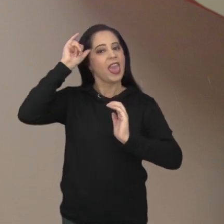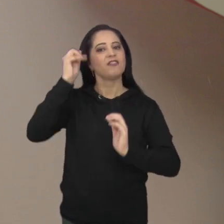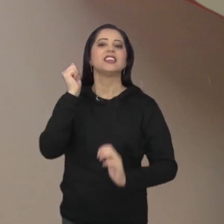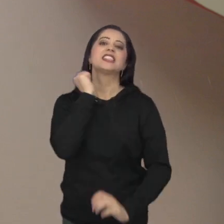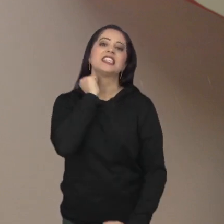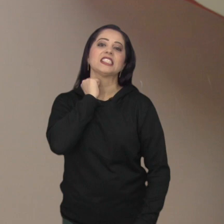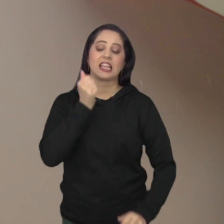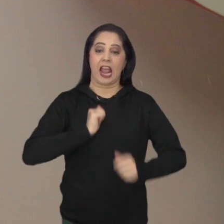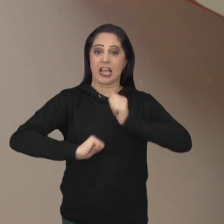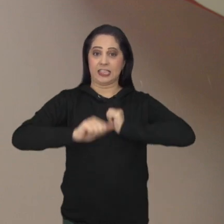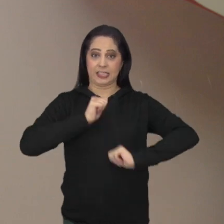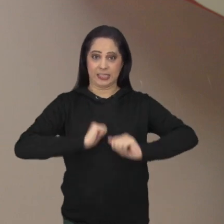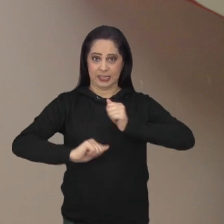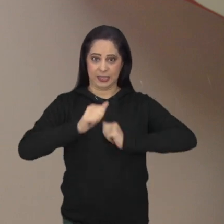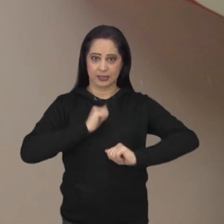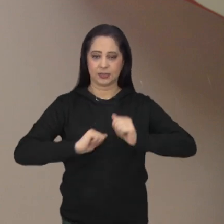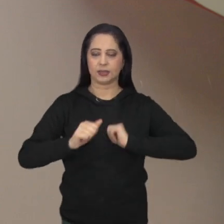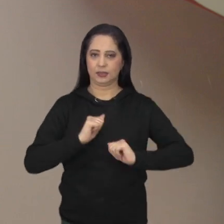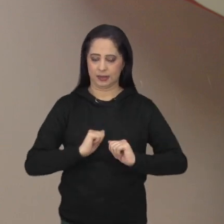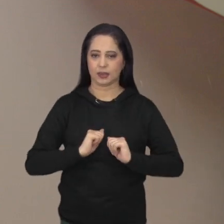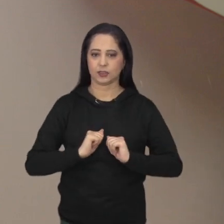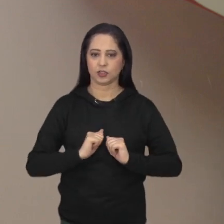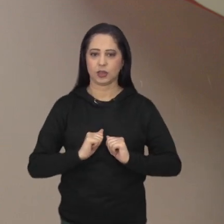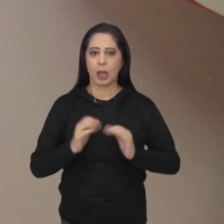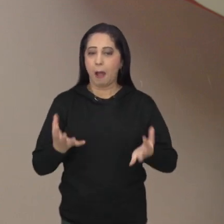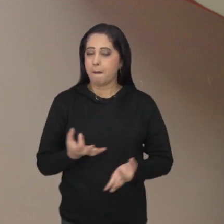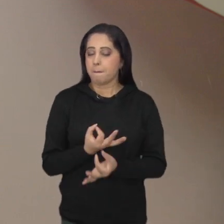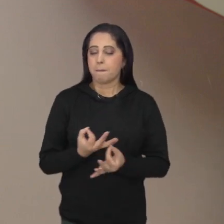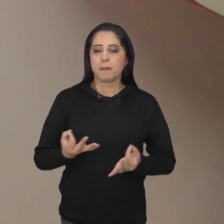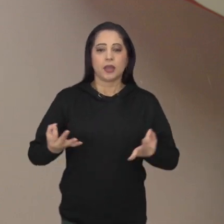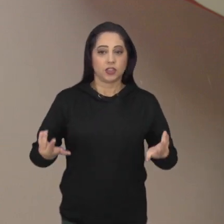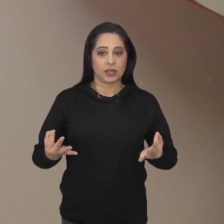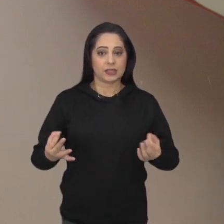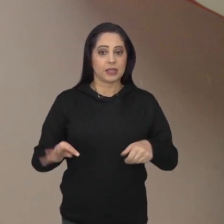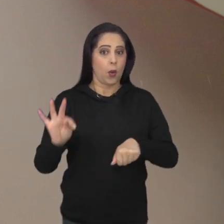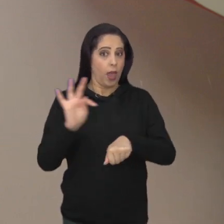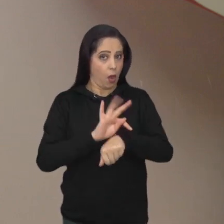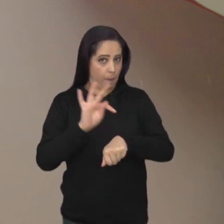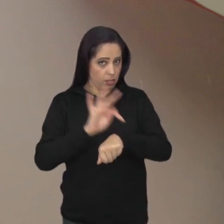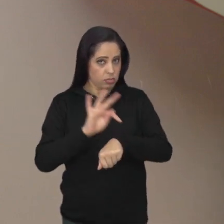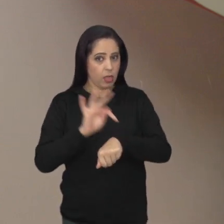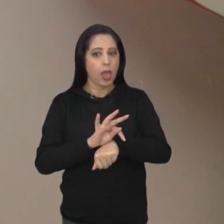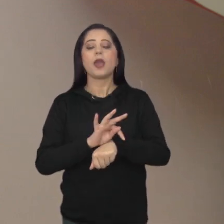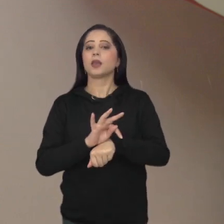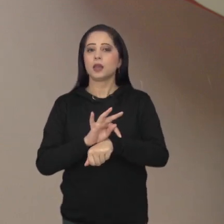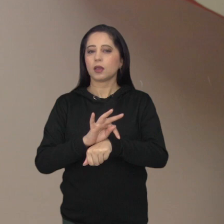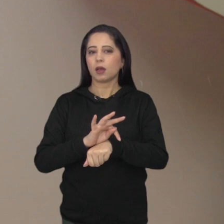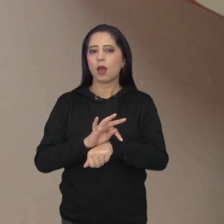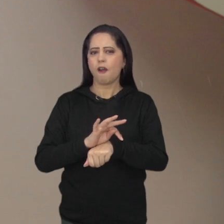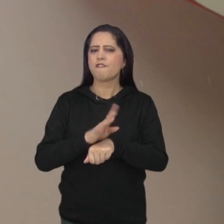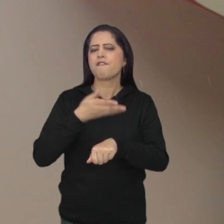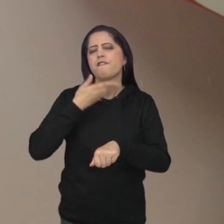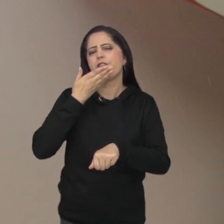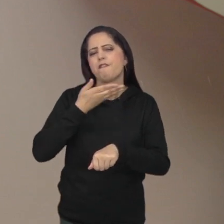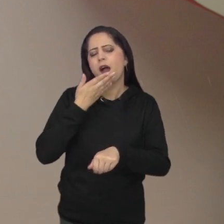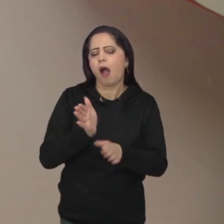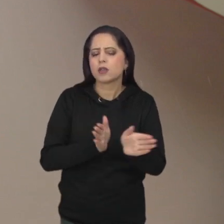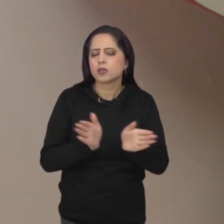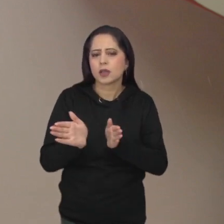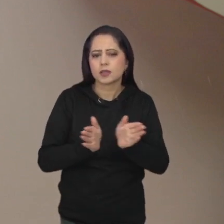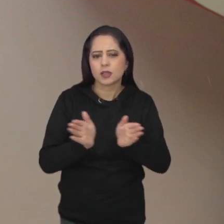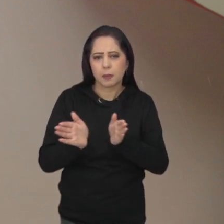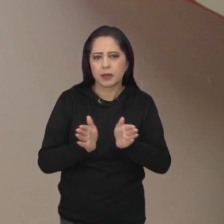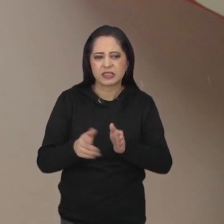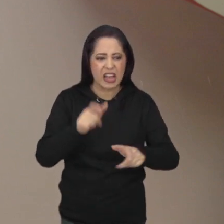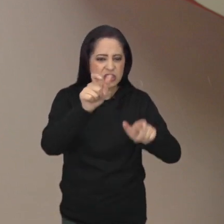estresse e a ansiedade. Diferente do que muitos pensam, a meditação é uma técnica acessível que pode ser